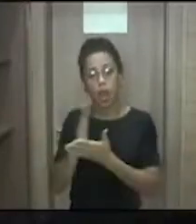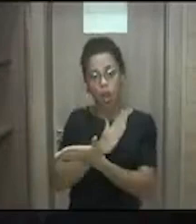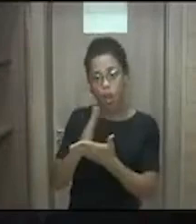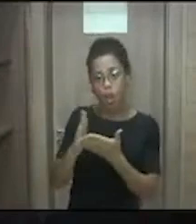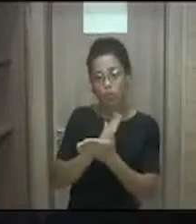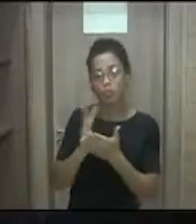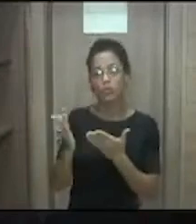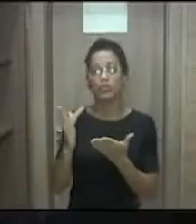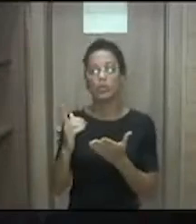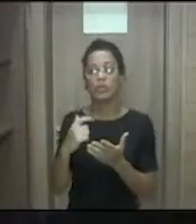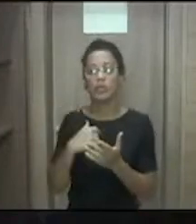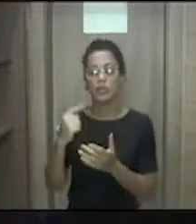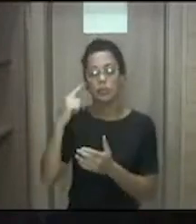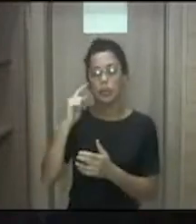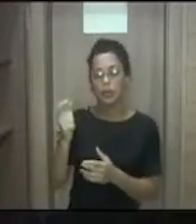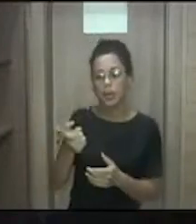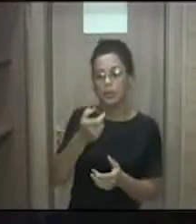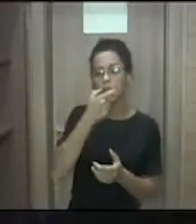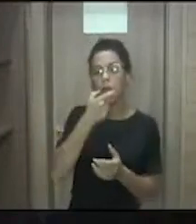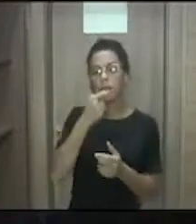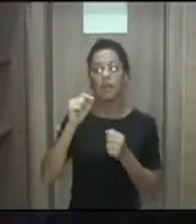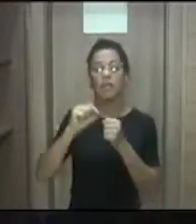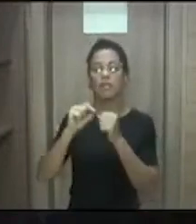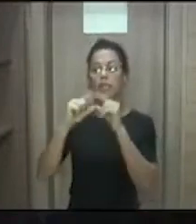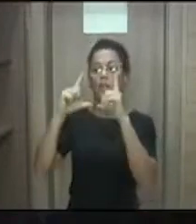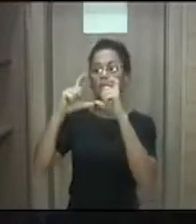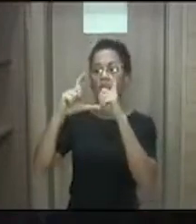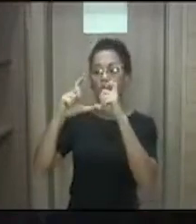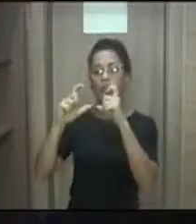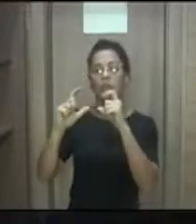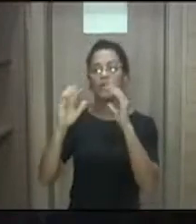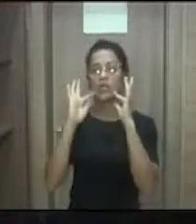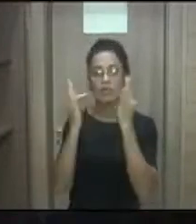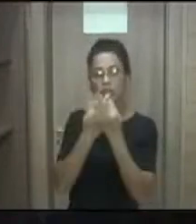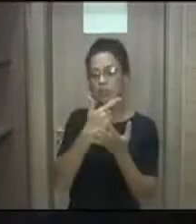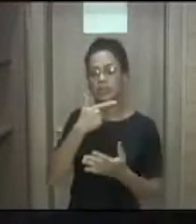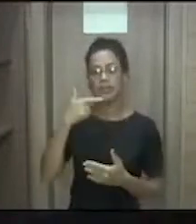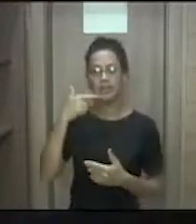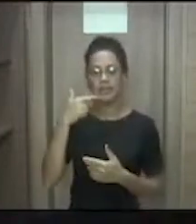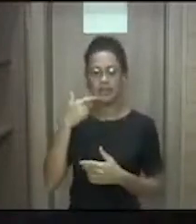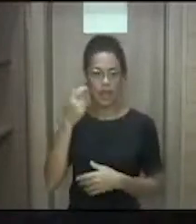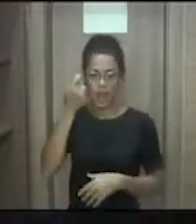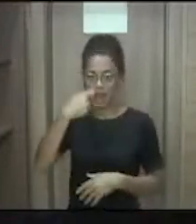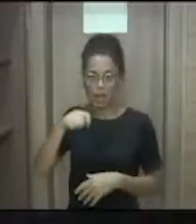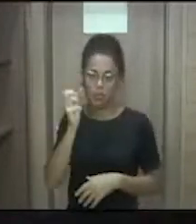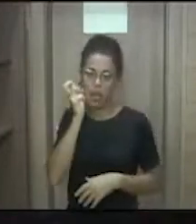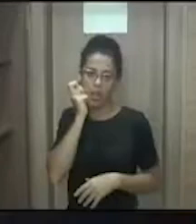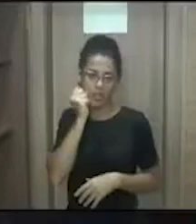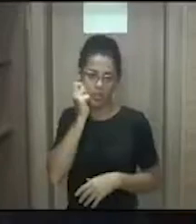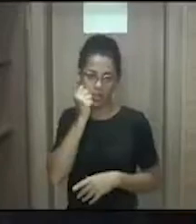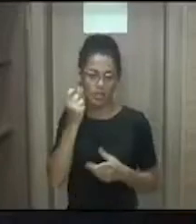botar a prótese para tirar foto na festa de família. Ele não precisa mastigar, ele não precisa